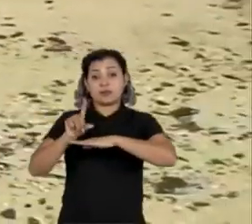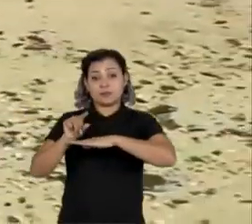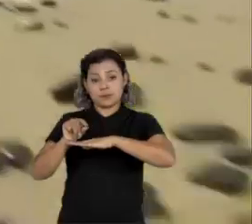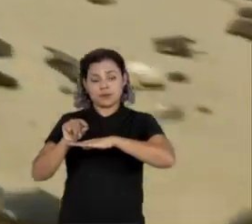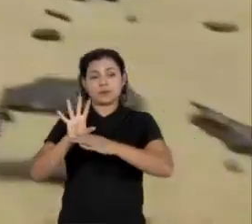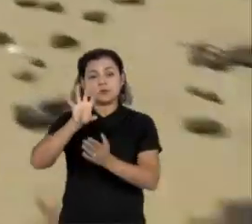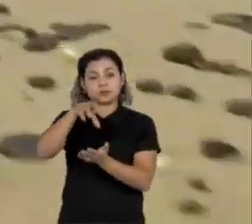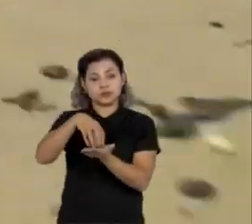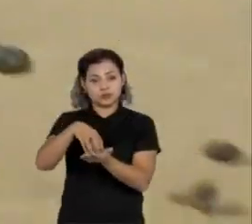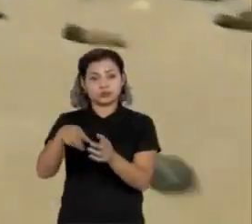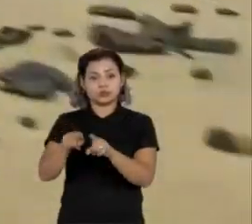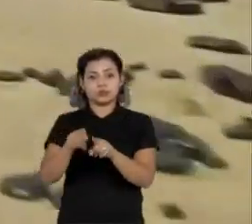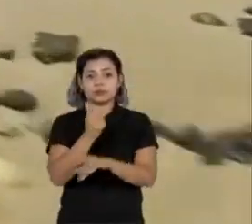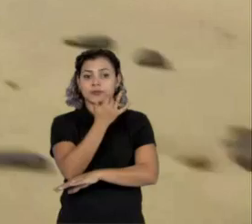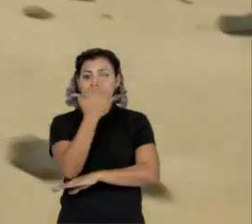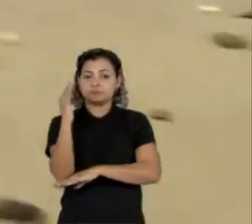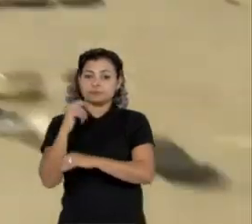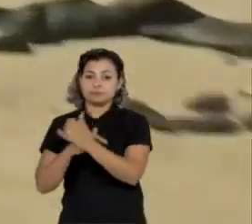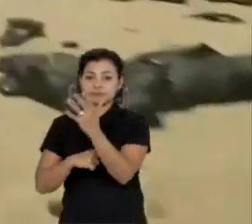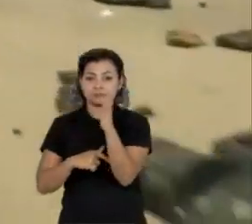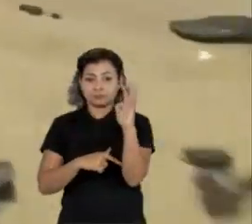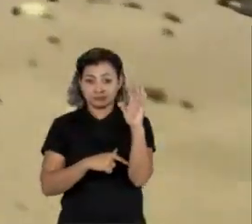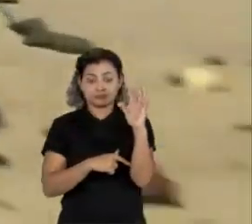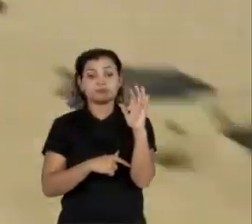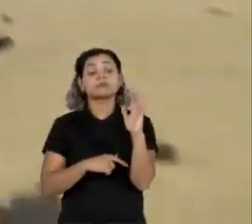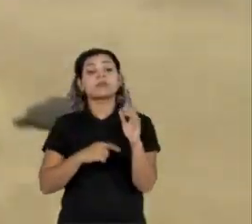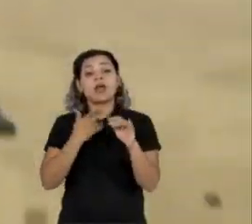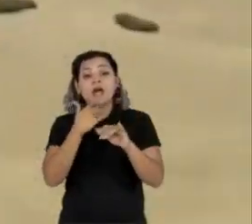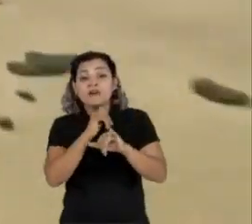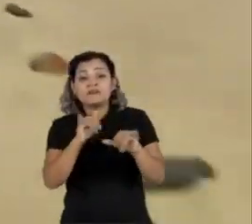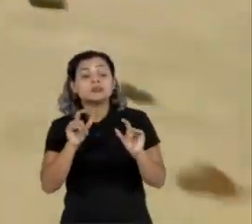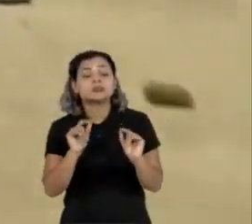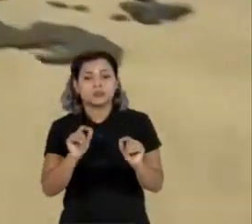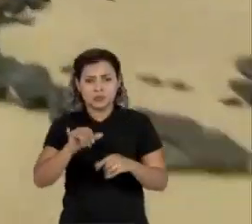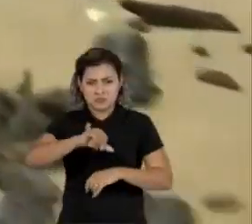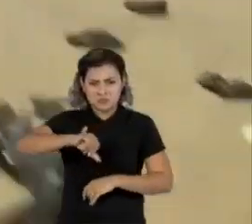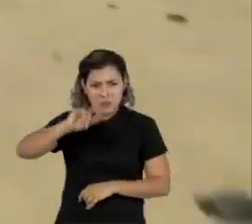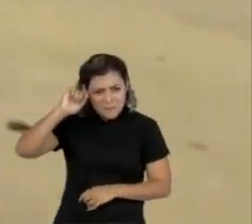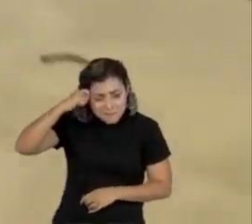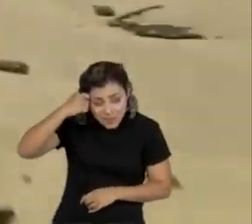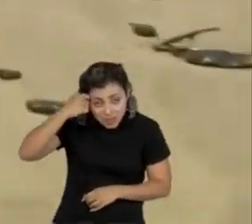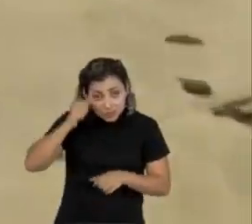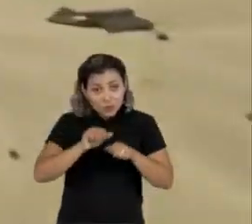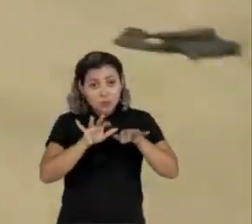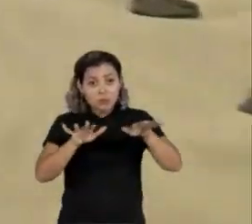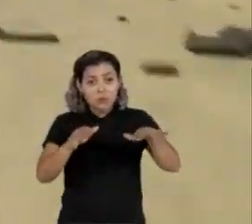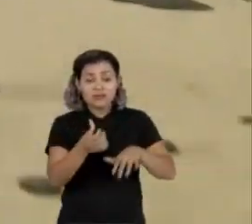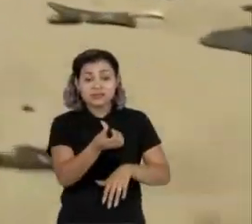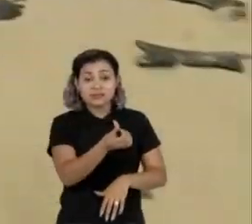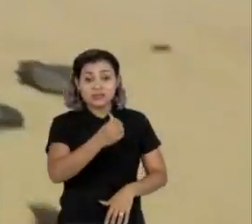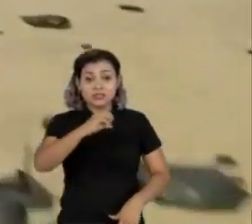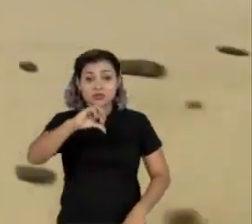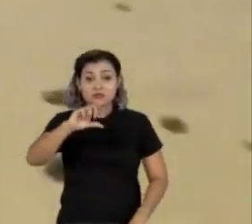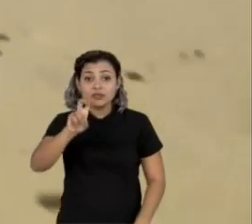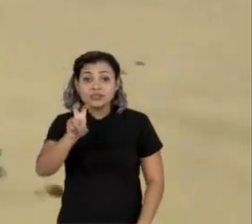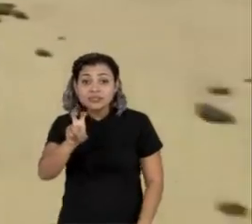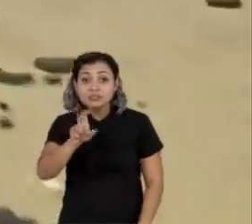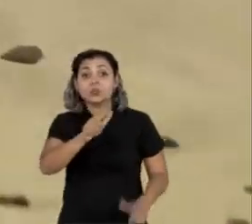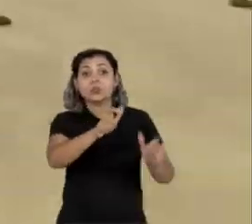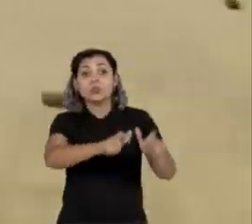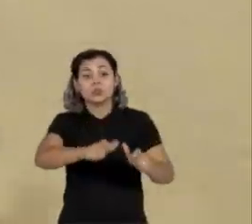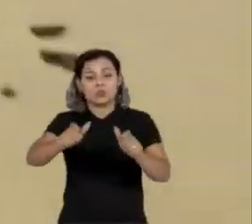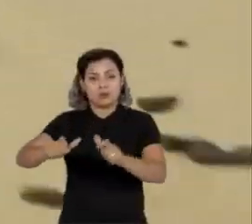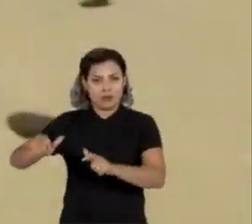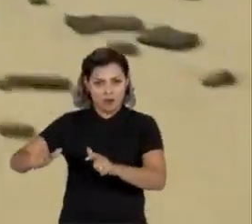Meio Ambiente e dos Recursos Naturais Renováveis, indica que o petróleo cru atingiu 695